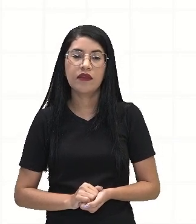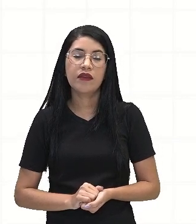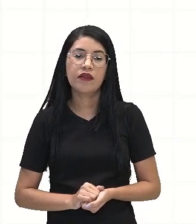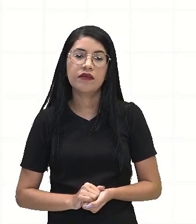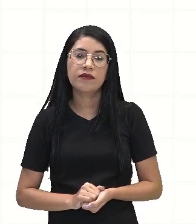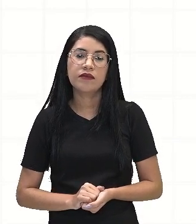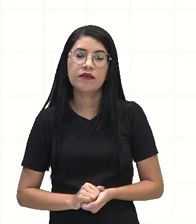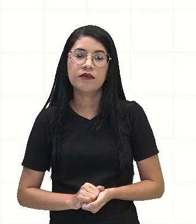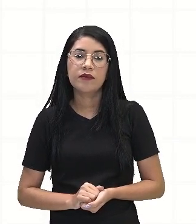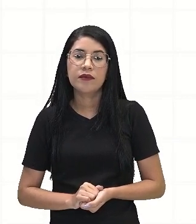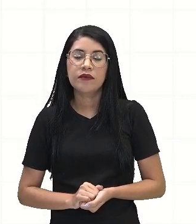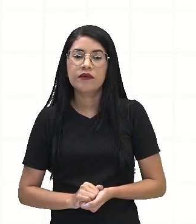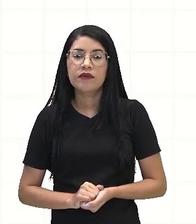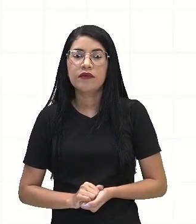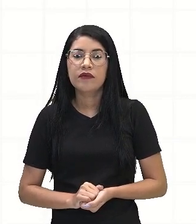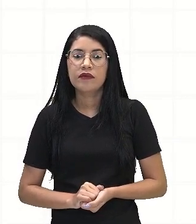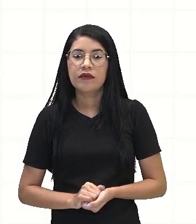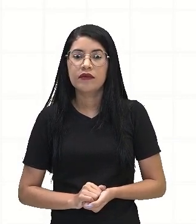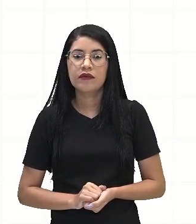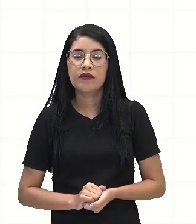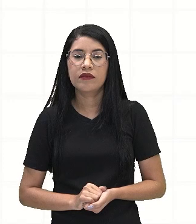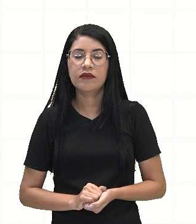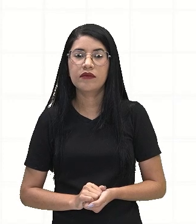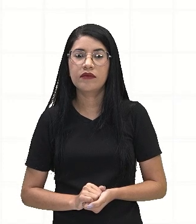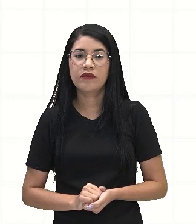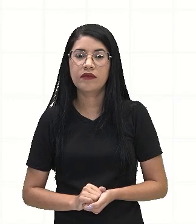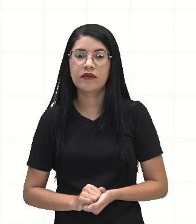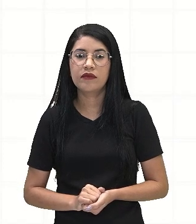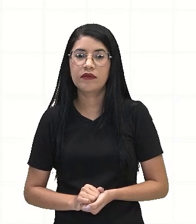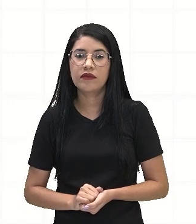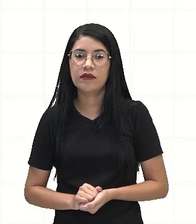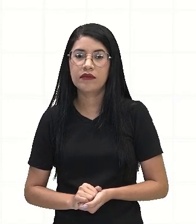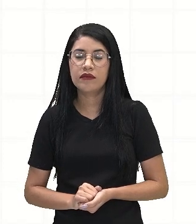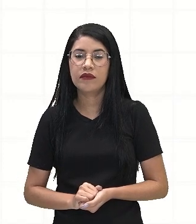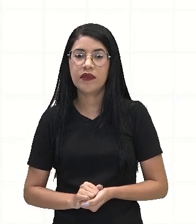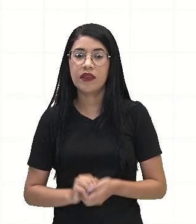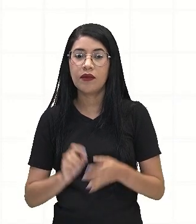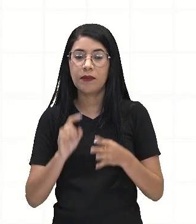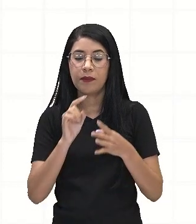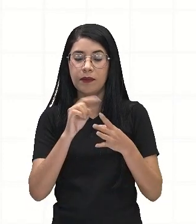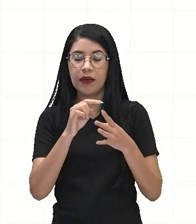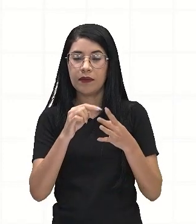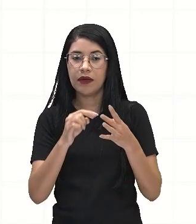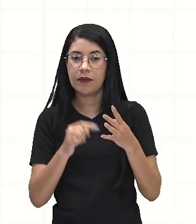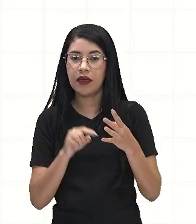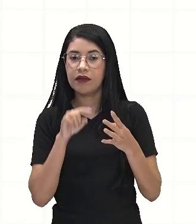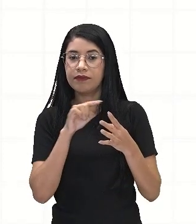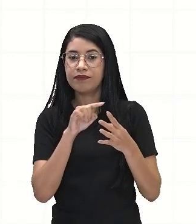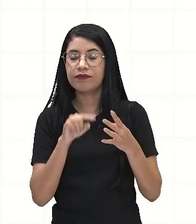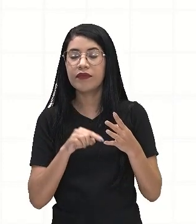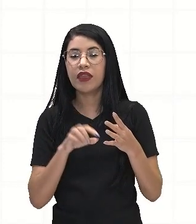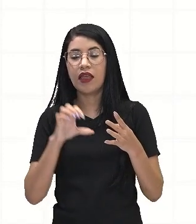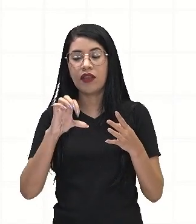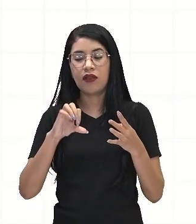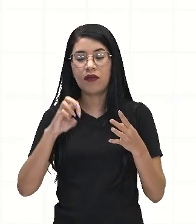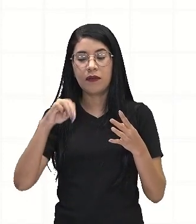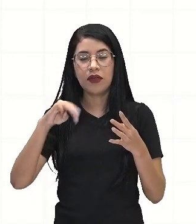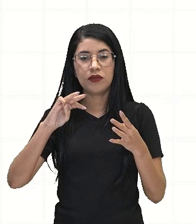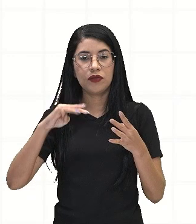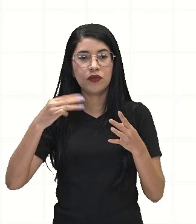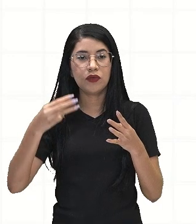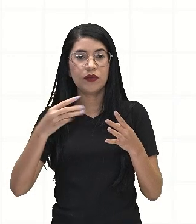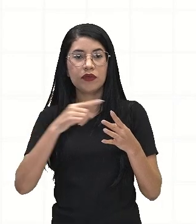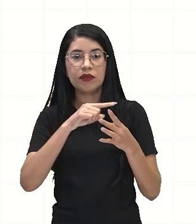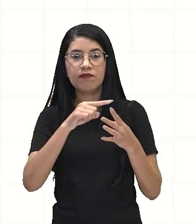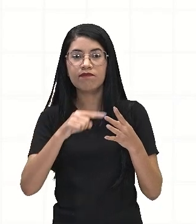né? O expoentezinho 3. Então, o volume dessa caixa d'água vale 9 metros